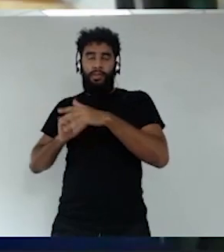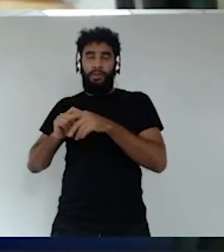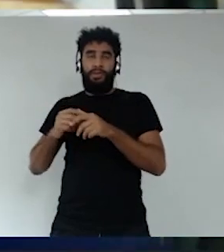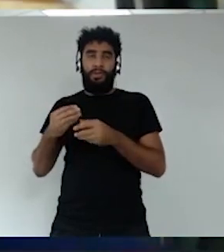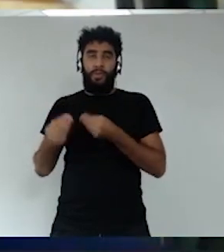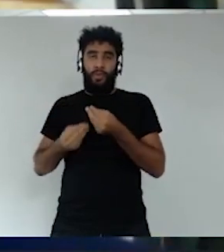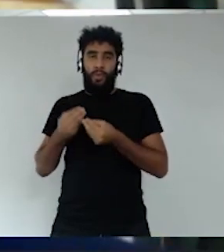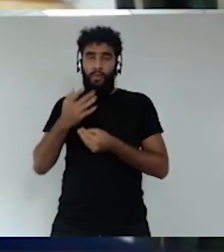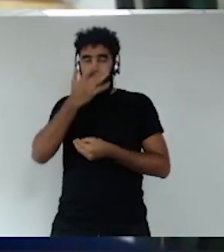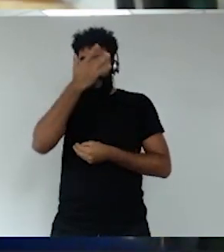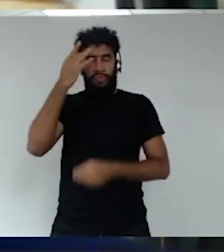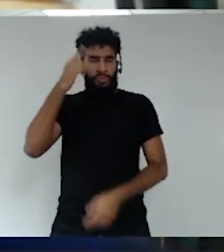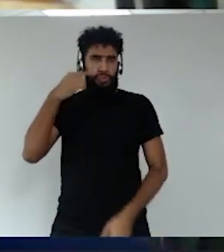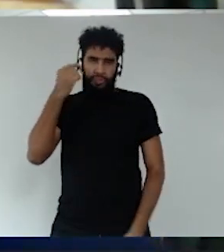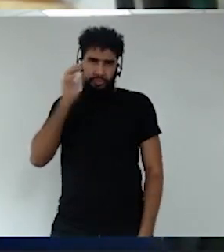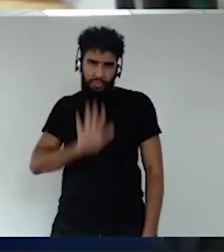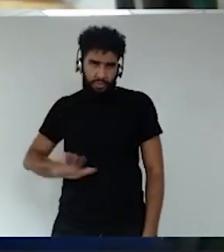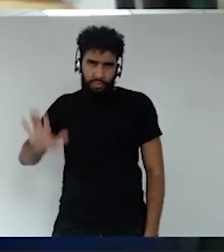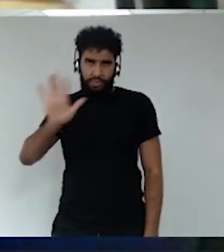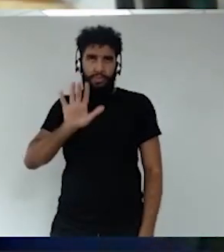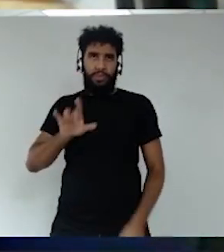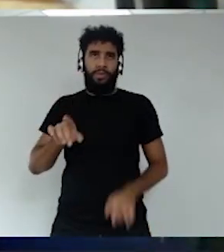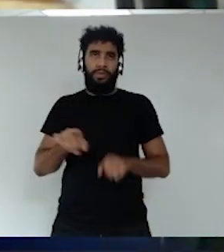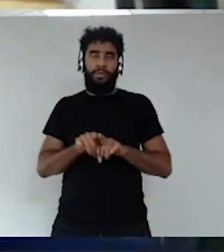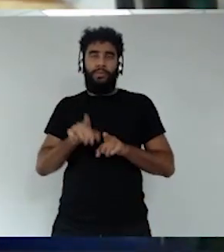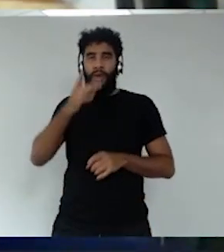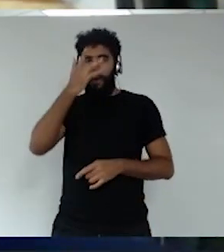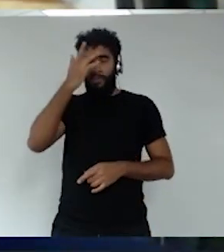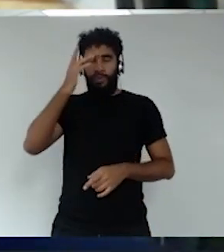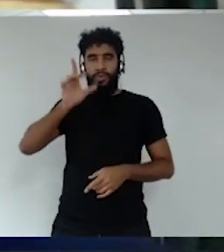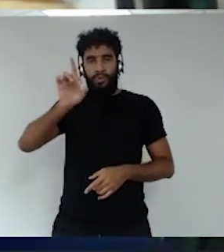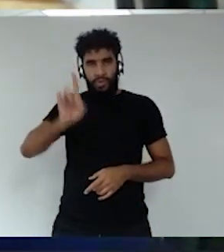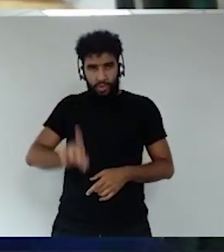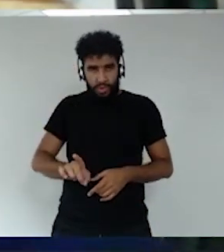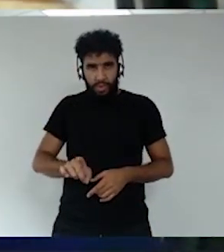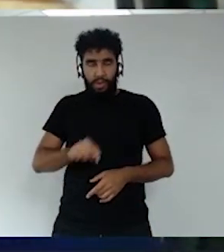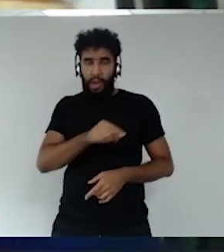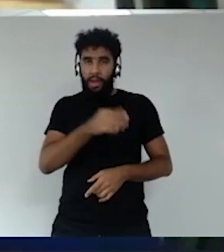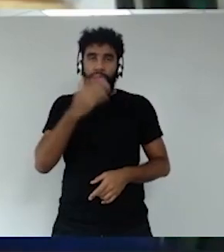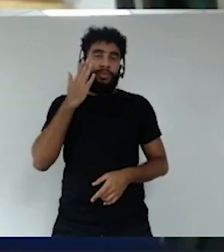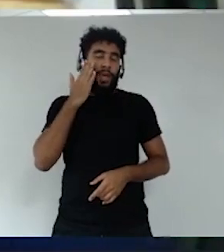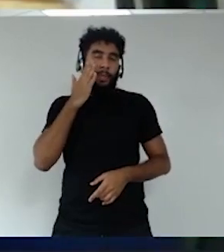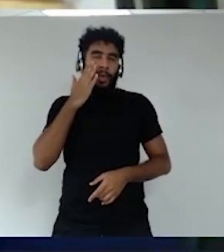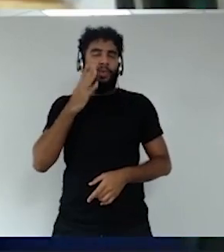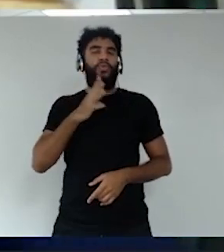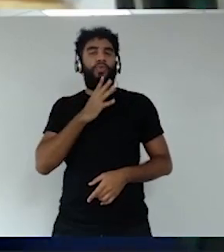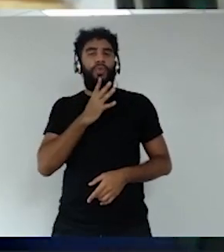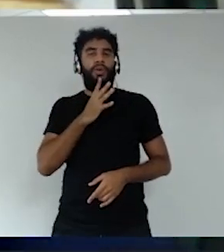os advogados de um modo geral, os operadores do direito de um modo geral, saibam